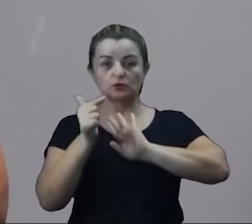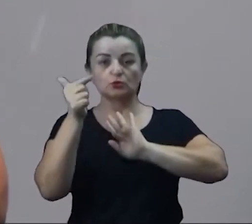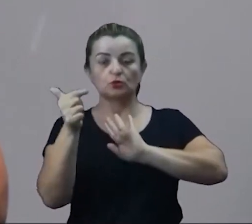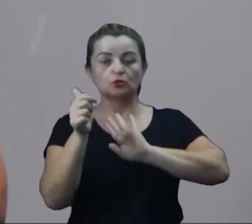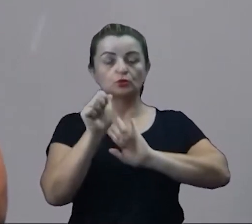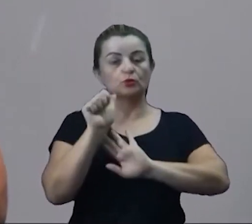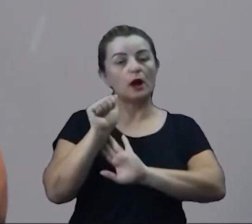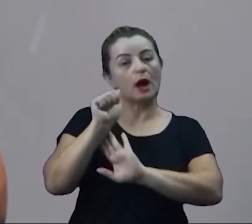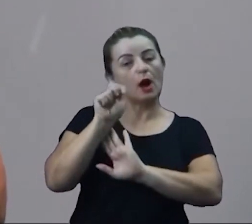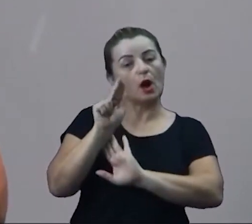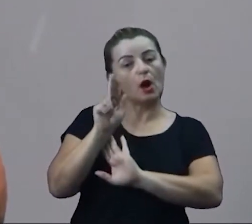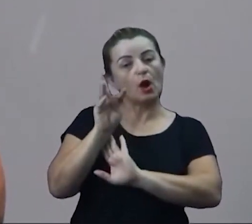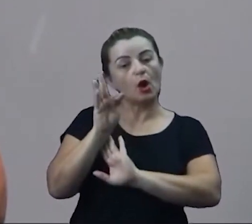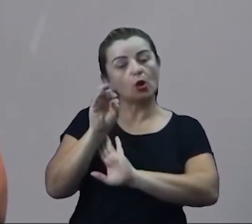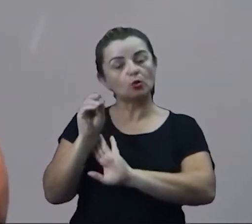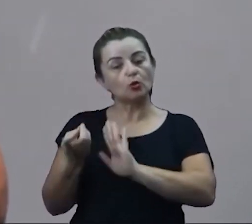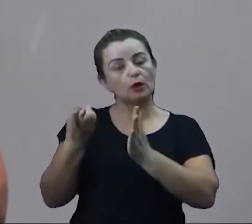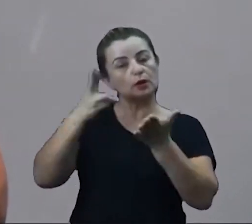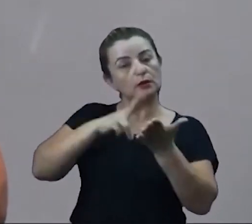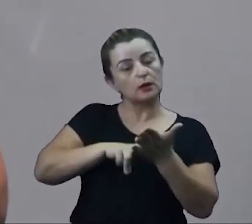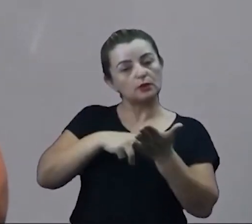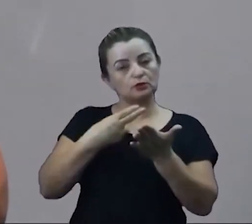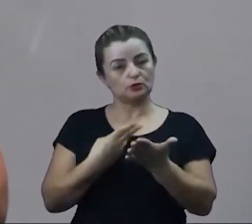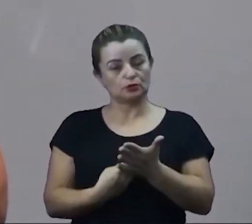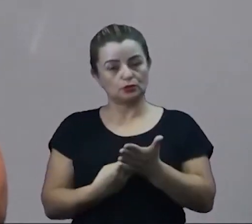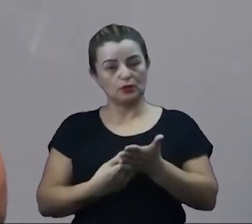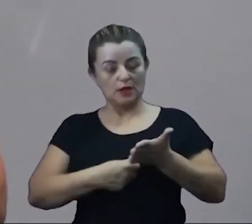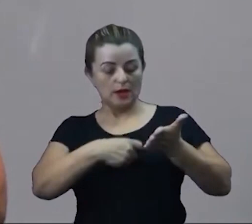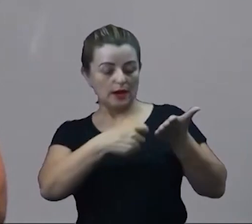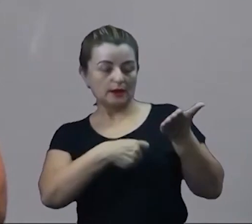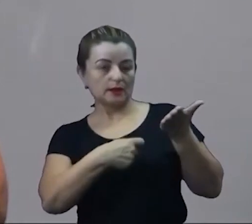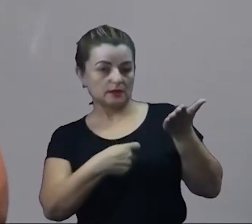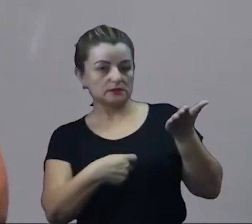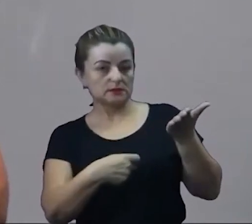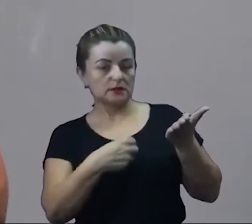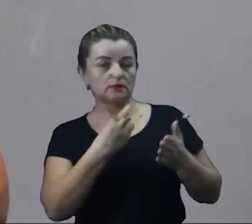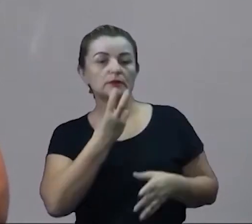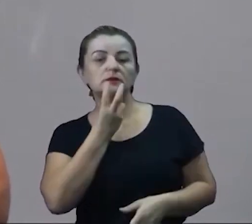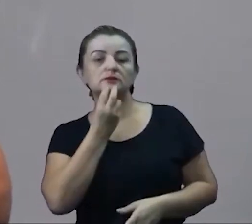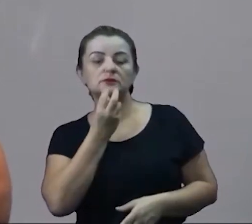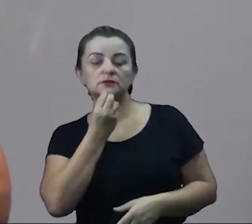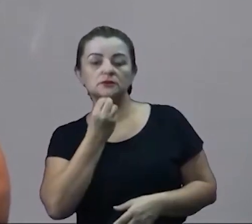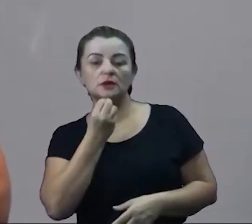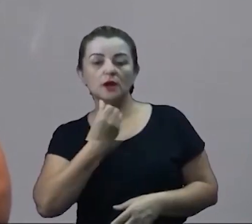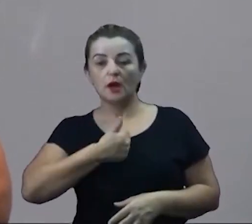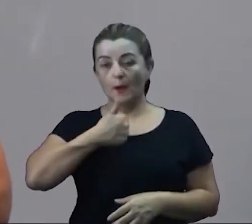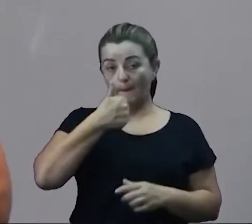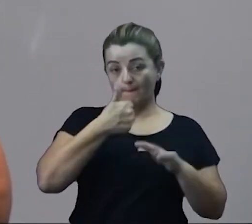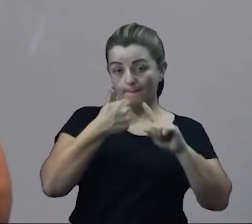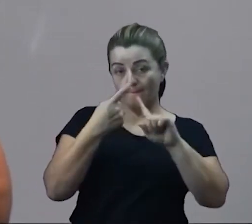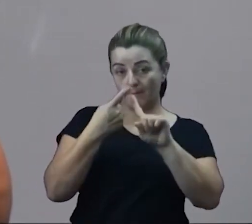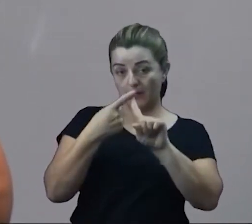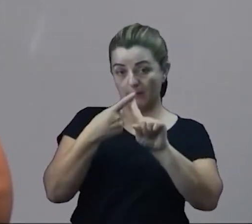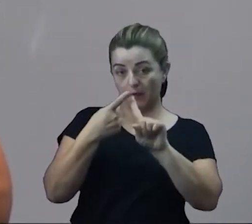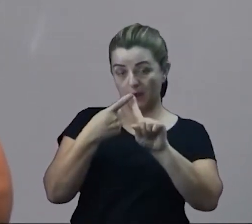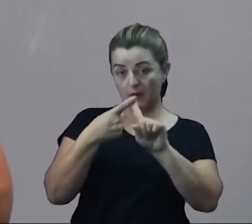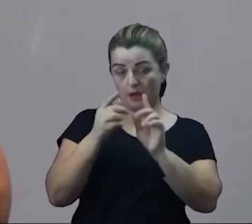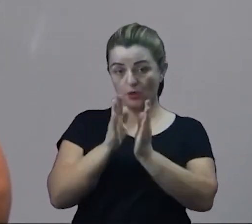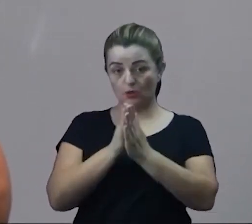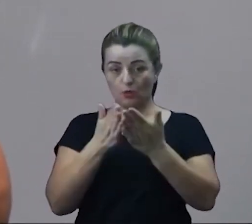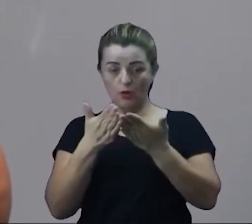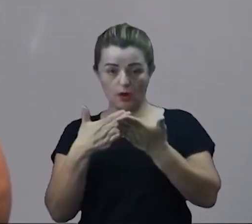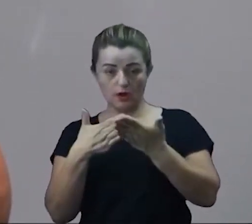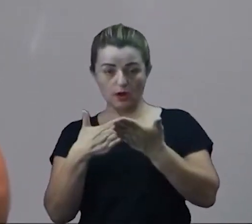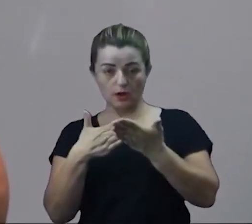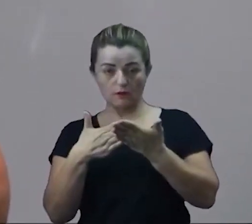outro autor que ele fez a tradução e aí ele assinou. Tradução de Machado de Assis, tá? Mas o primeiro livro dele mesmo, né? O primeiro